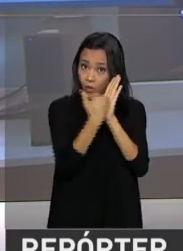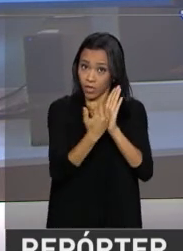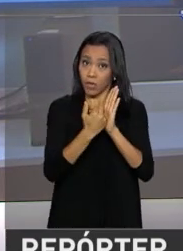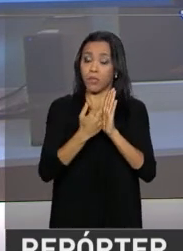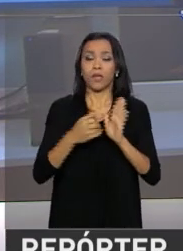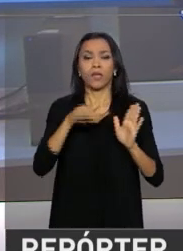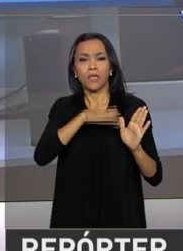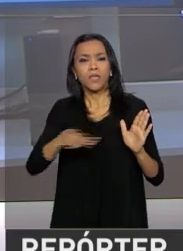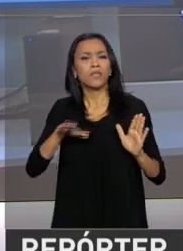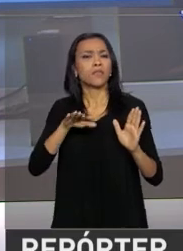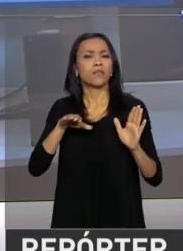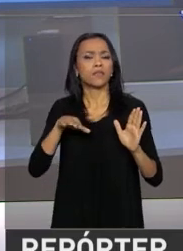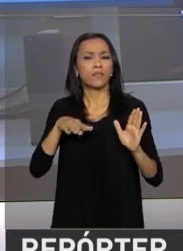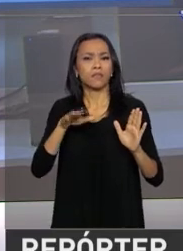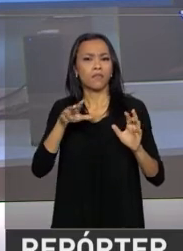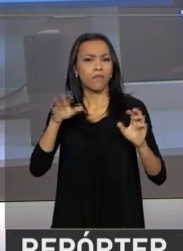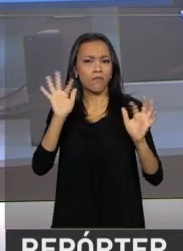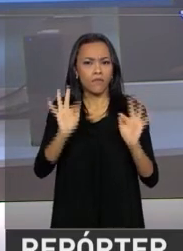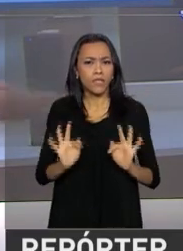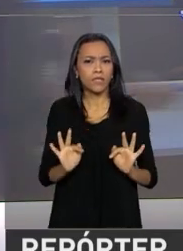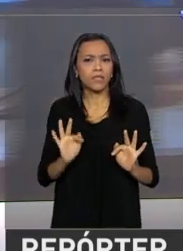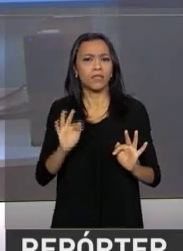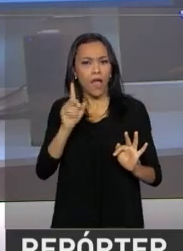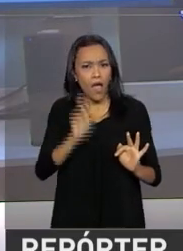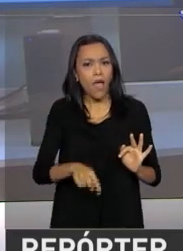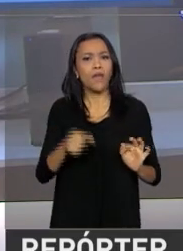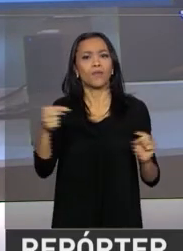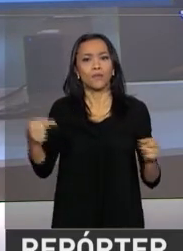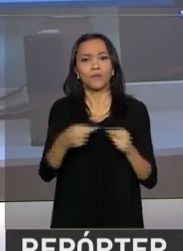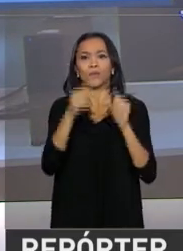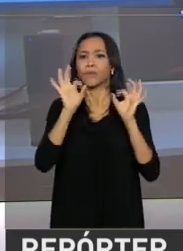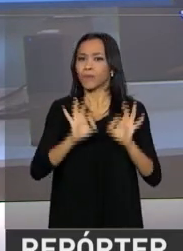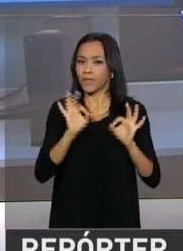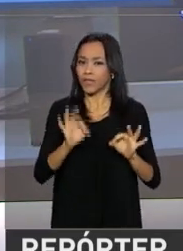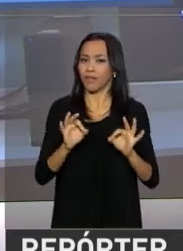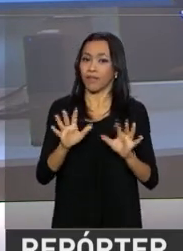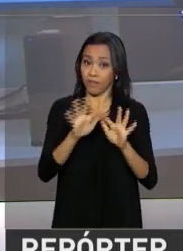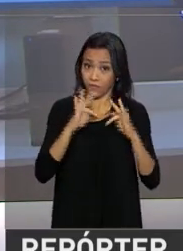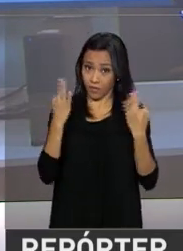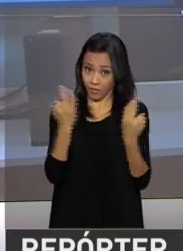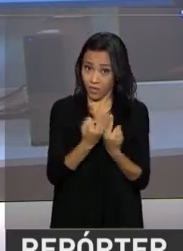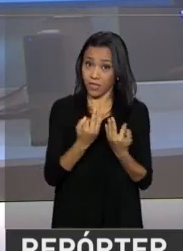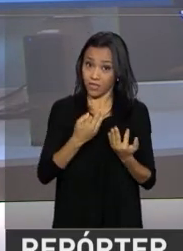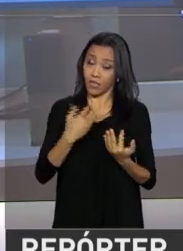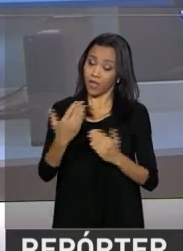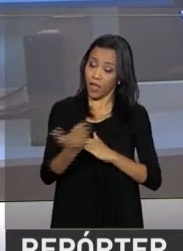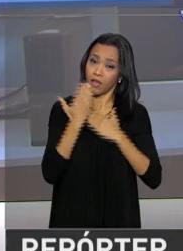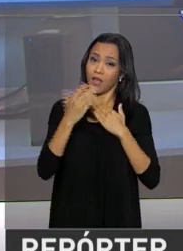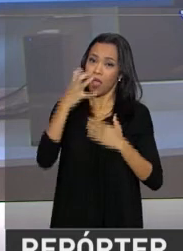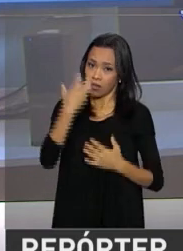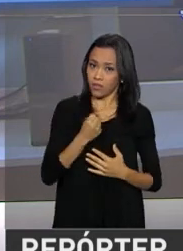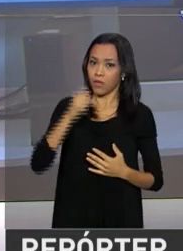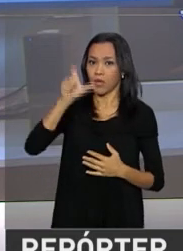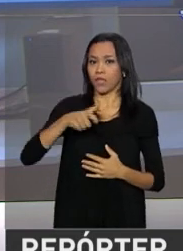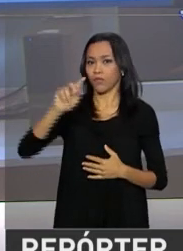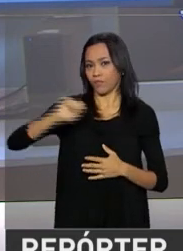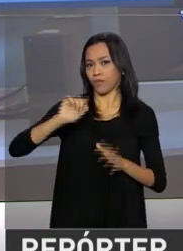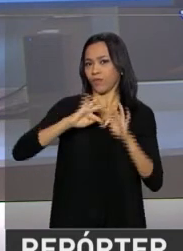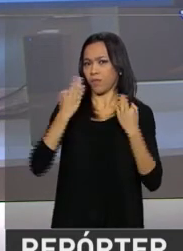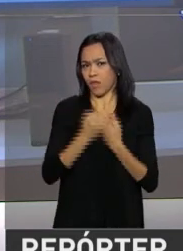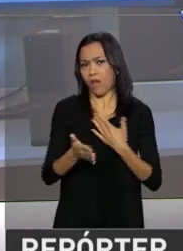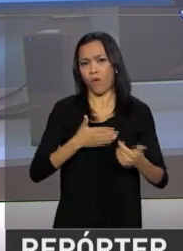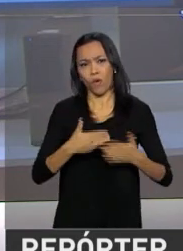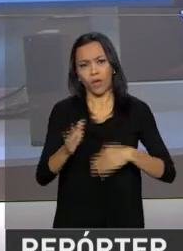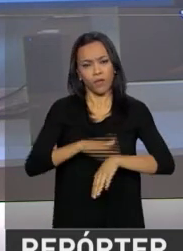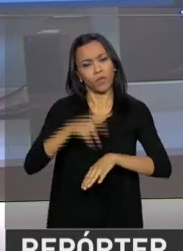atender então essas crianças que inicialmente são ligadas à famílias atendidas pelo bolsa família podem voltar a qualquer